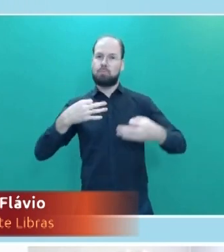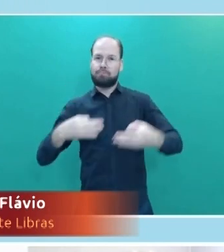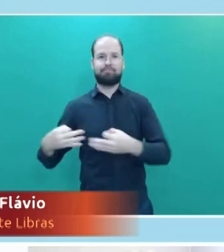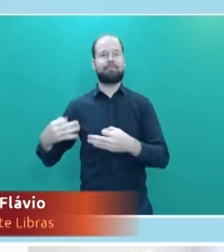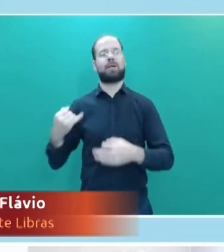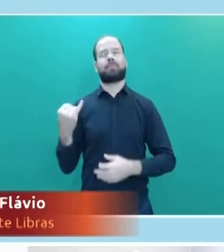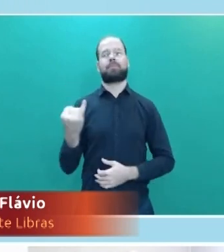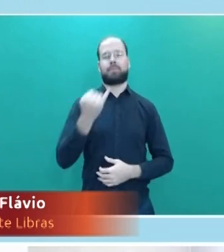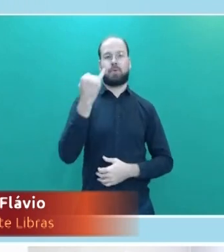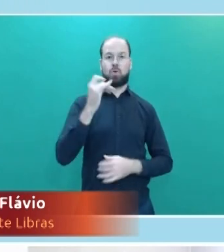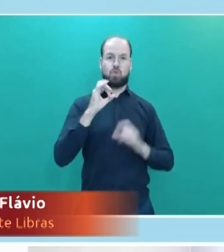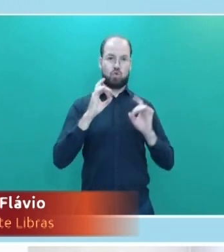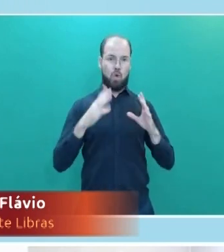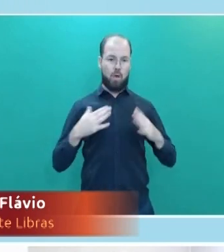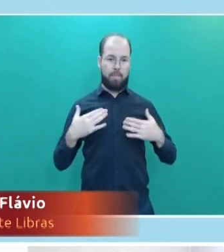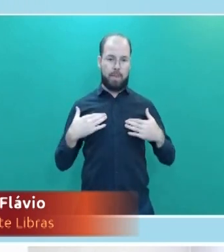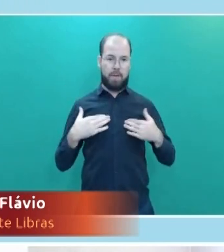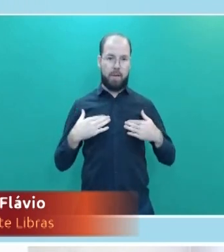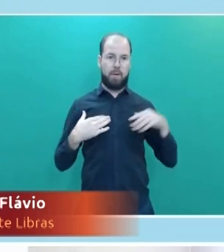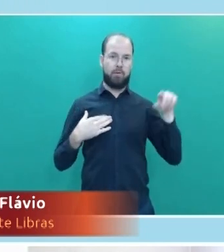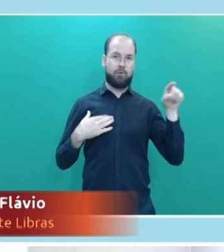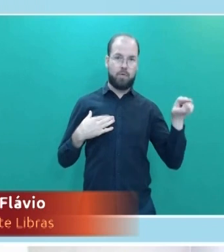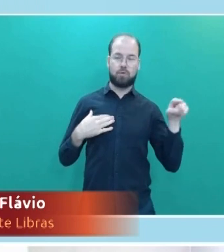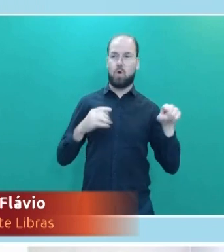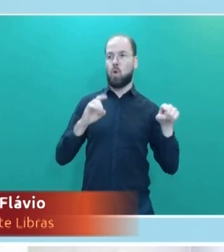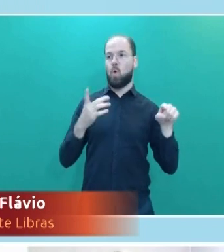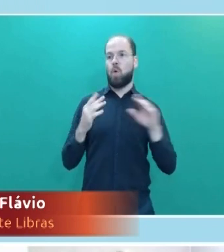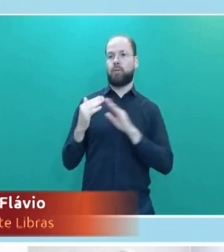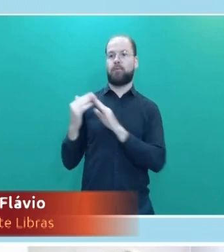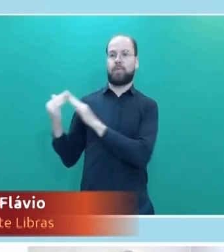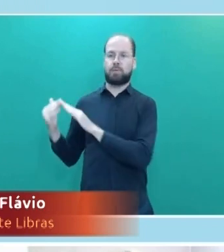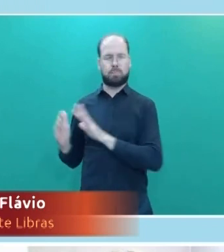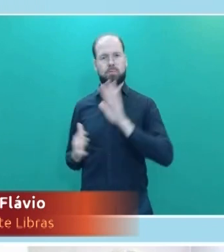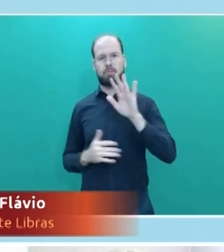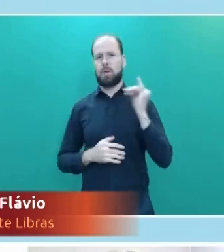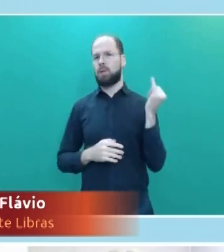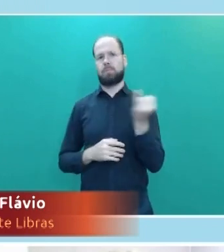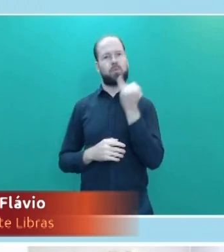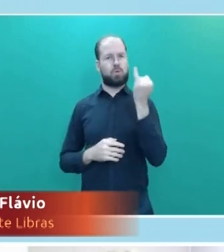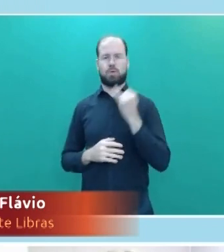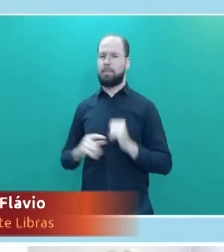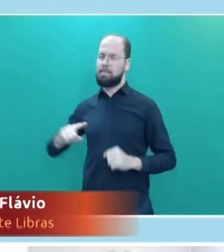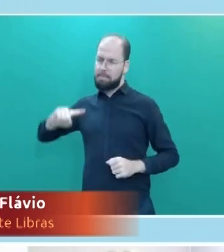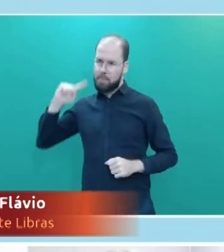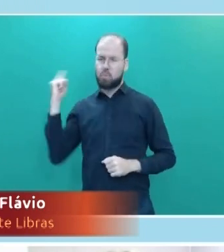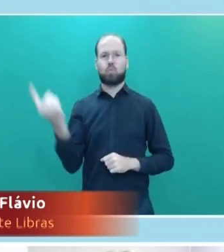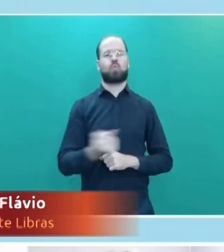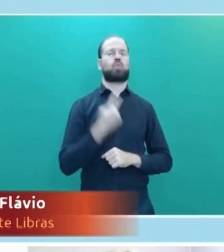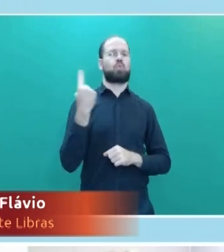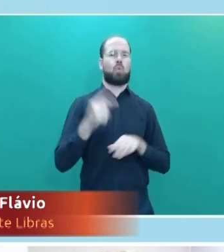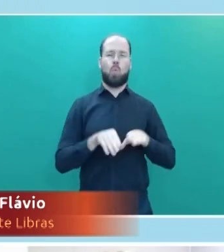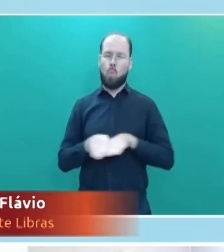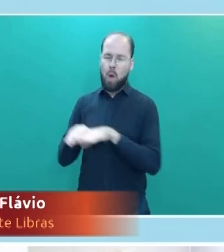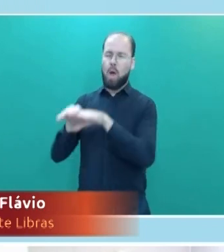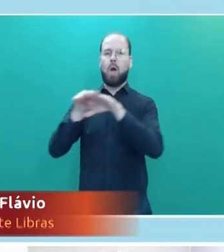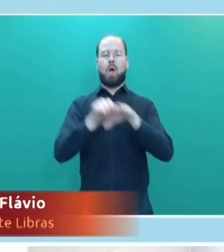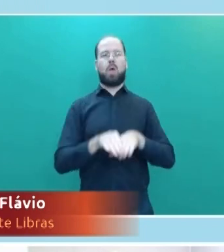só para você, ou para o vizinho, ela é importante para todo mundo. O problema